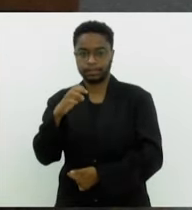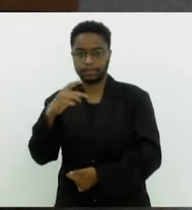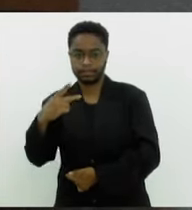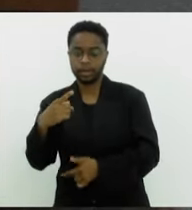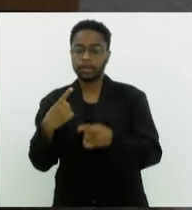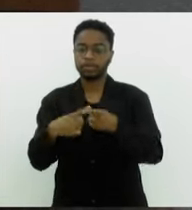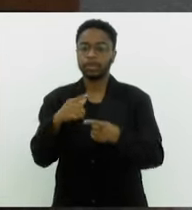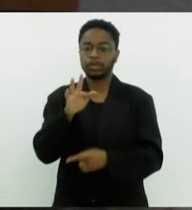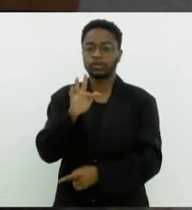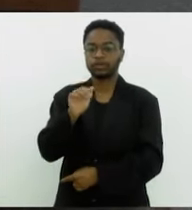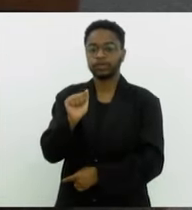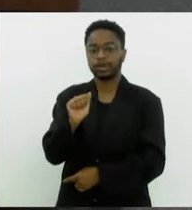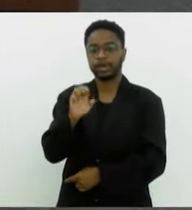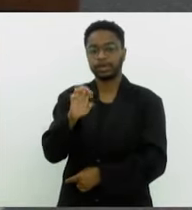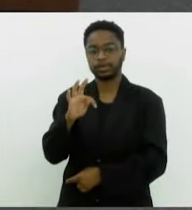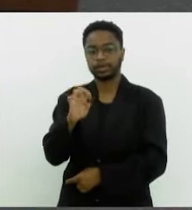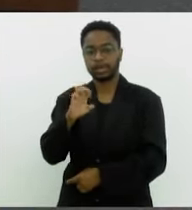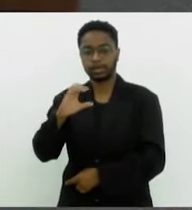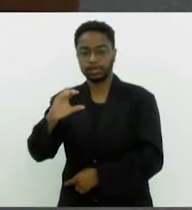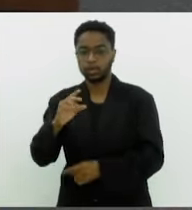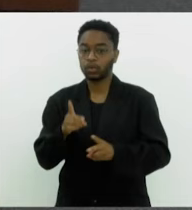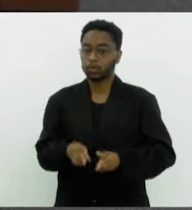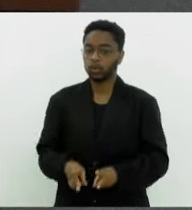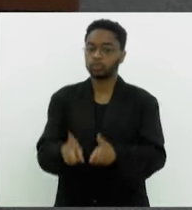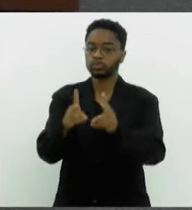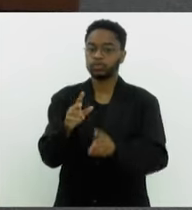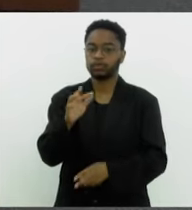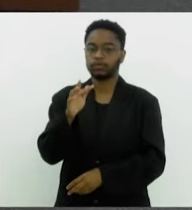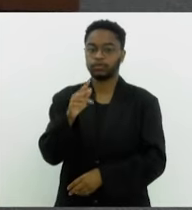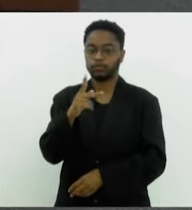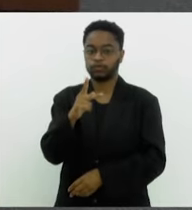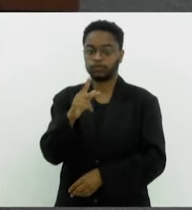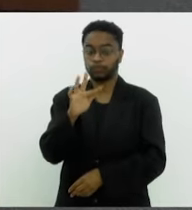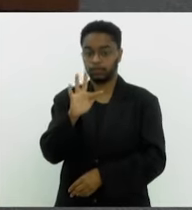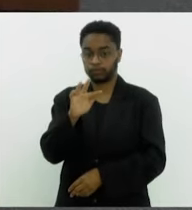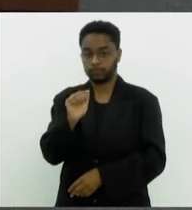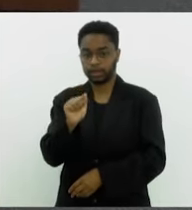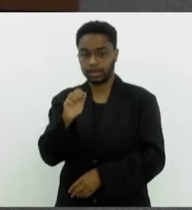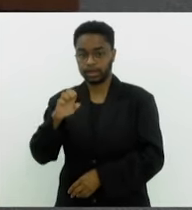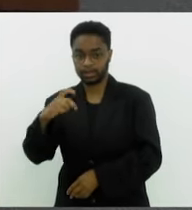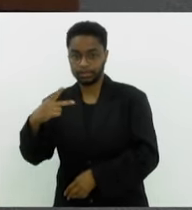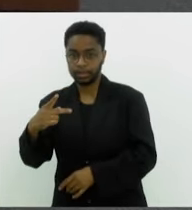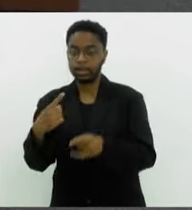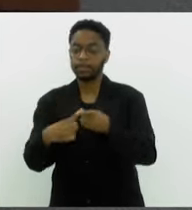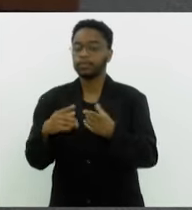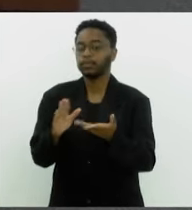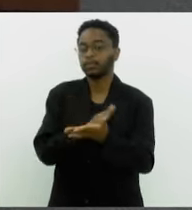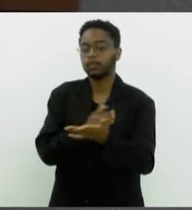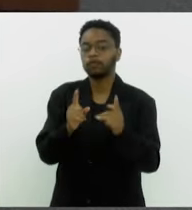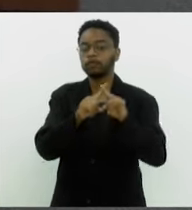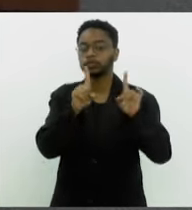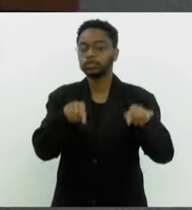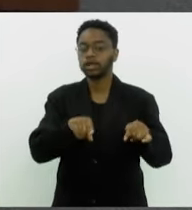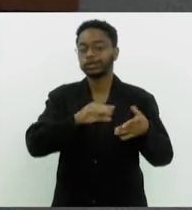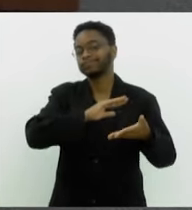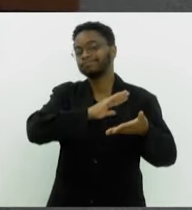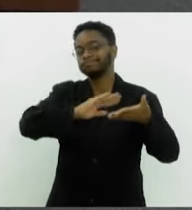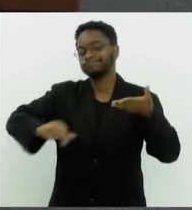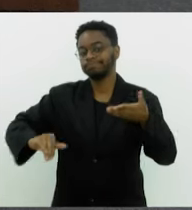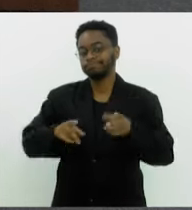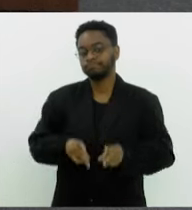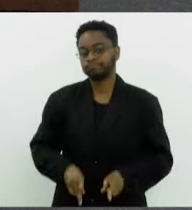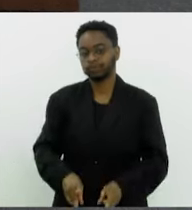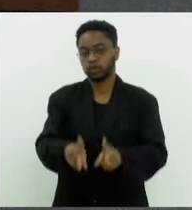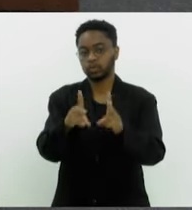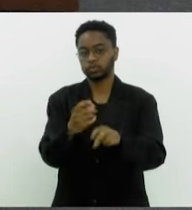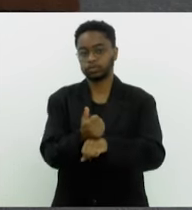uma instituição que, de alguma forma, deu continuidade à FAEP. Muitos desses servidores foram excluídos dessa continuidade na